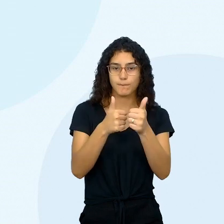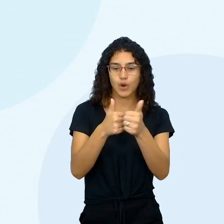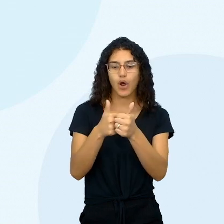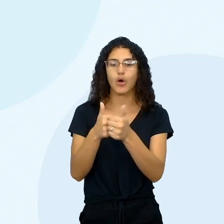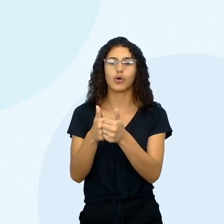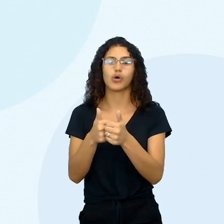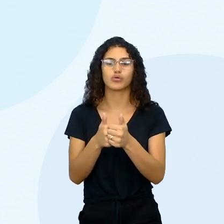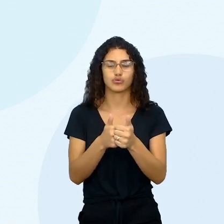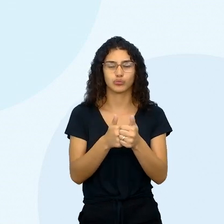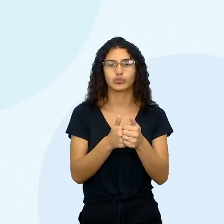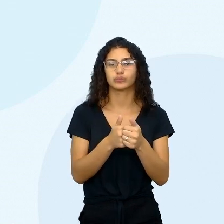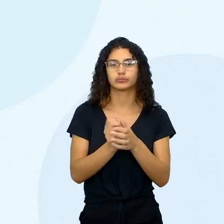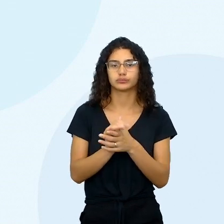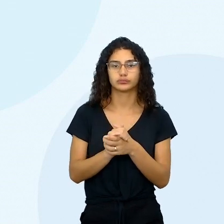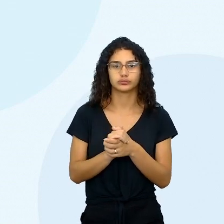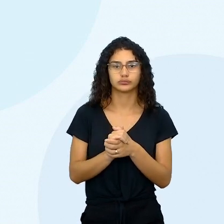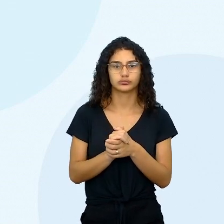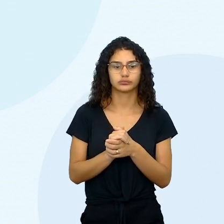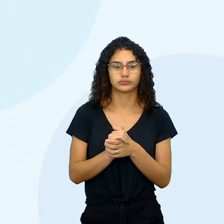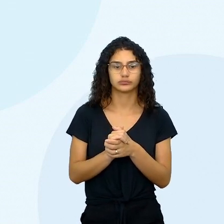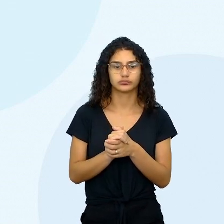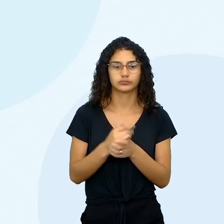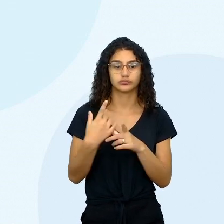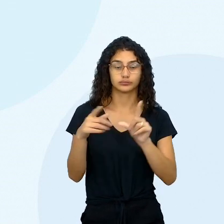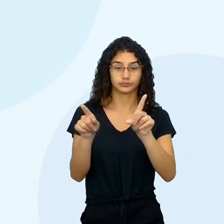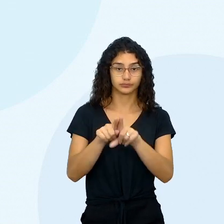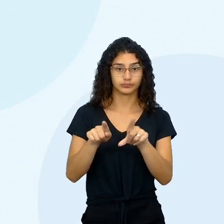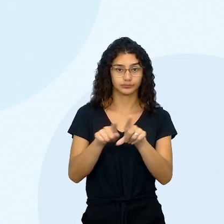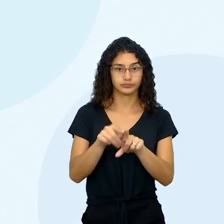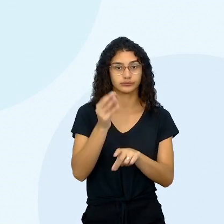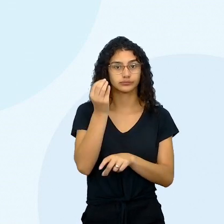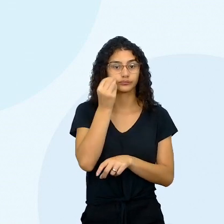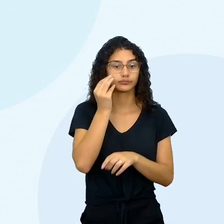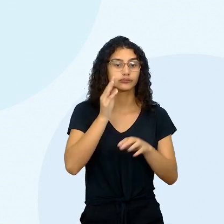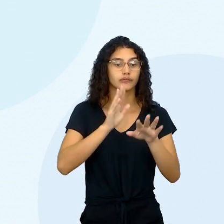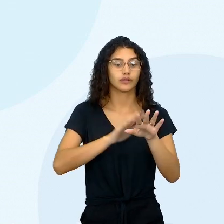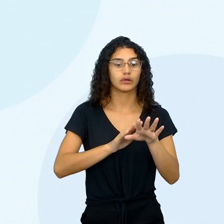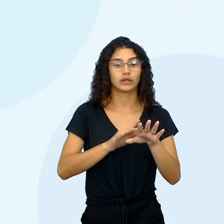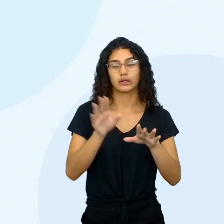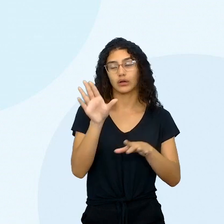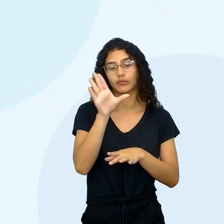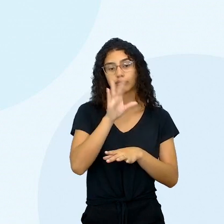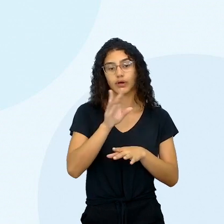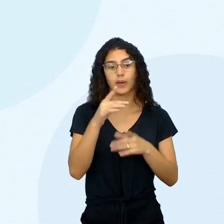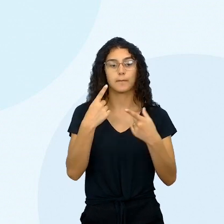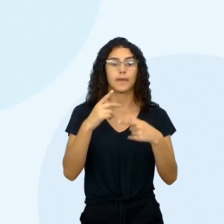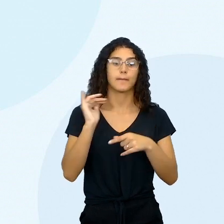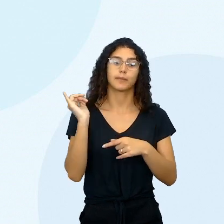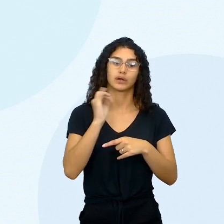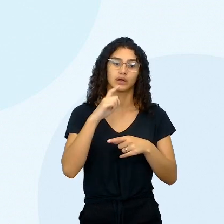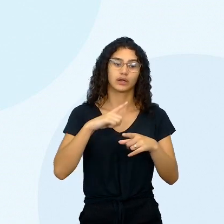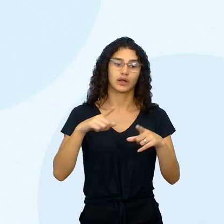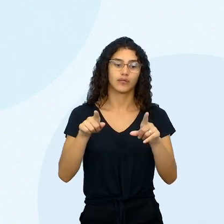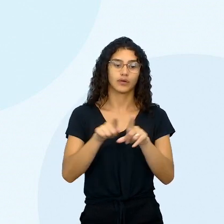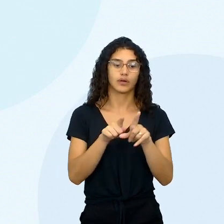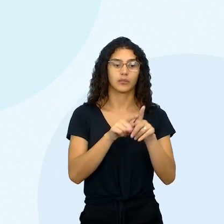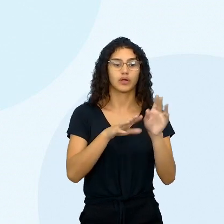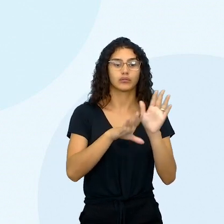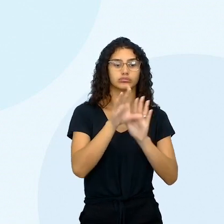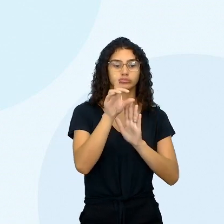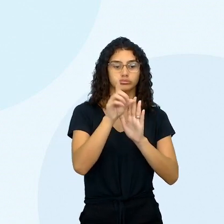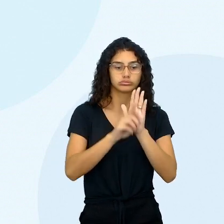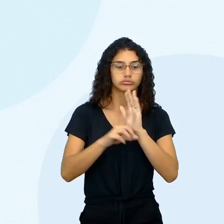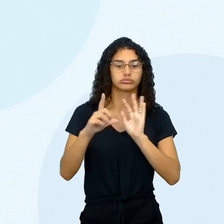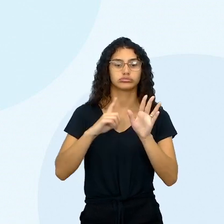né, do próprio território. Também tentamos abordar, não tinha como não falar disso, né, da importância de comunidades tradicionais